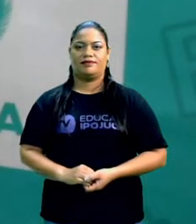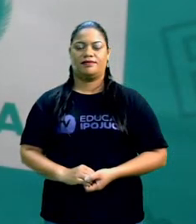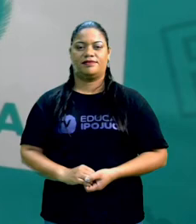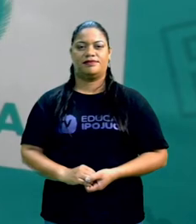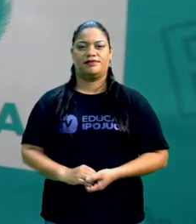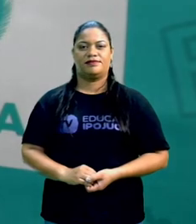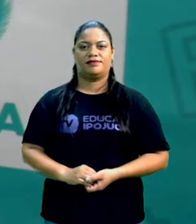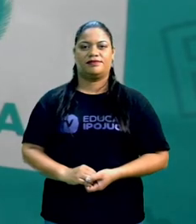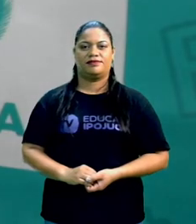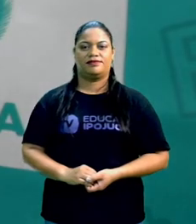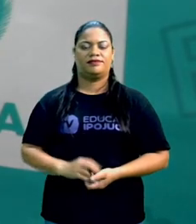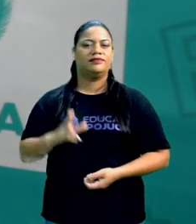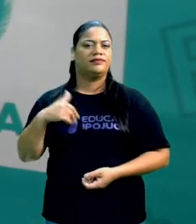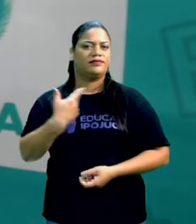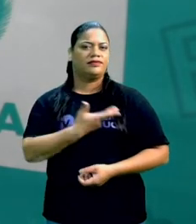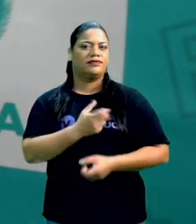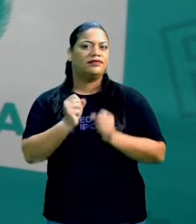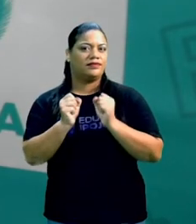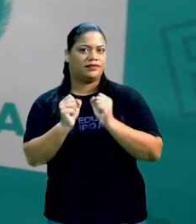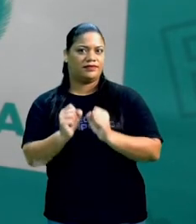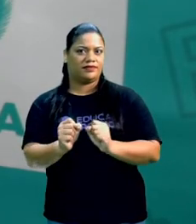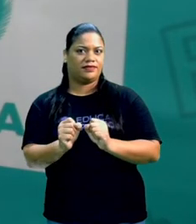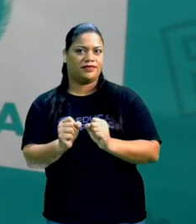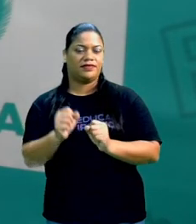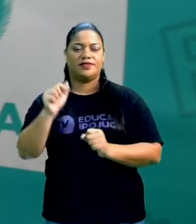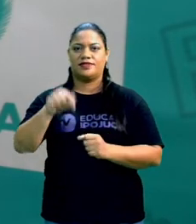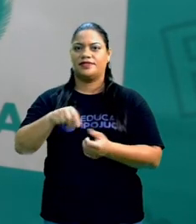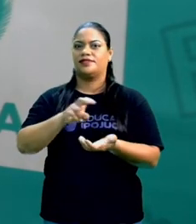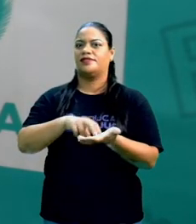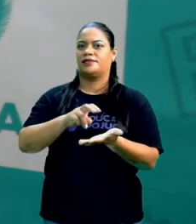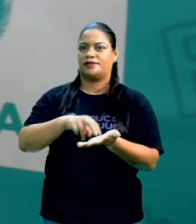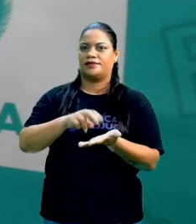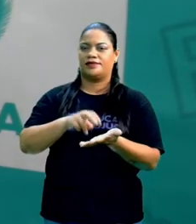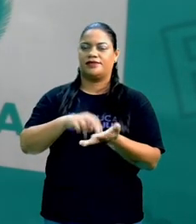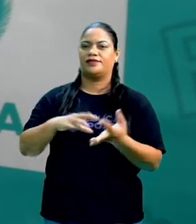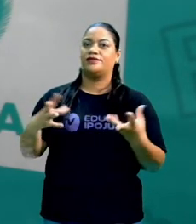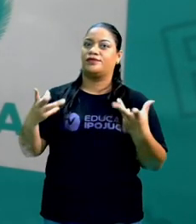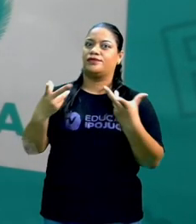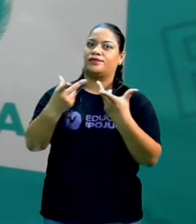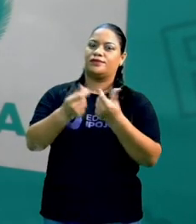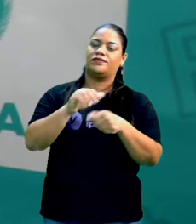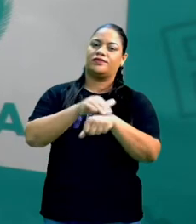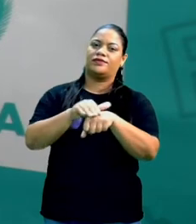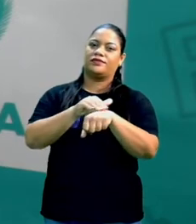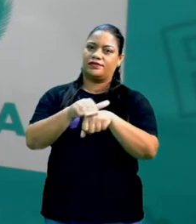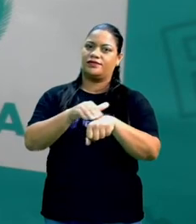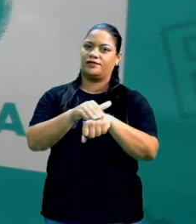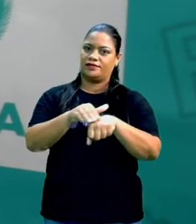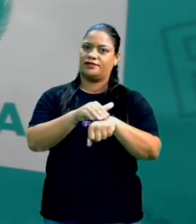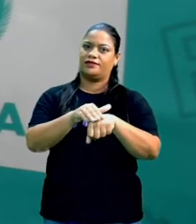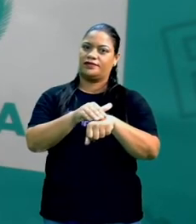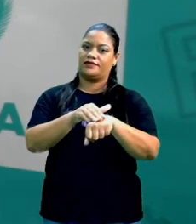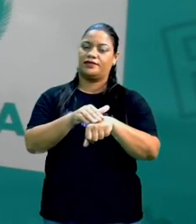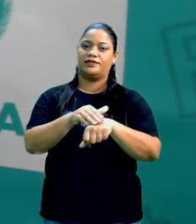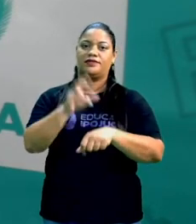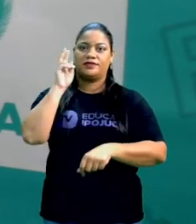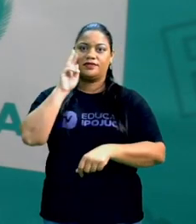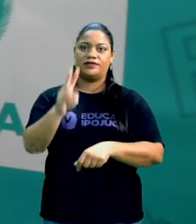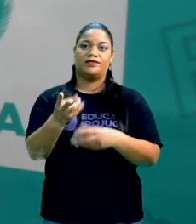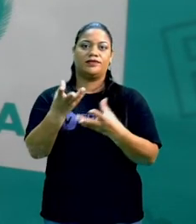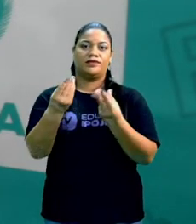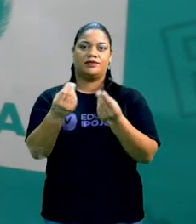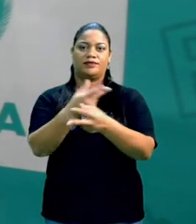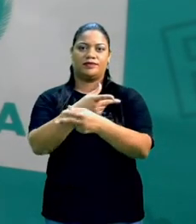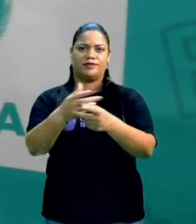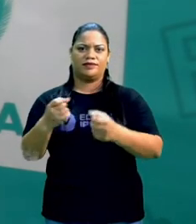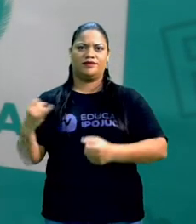E aí, minha gente, a gente poderia ficar aqui amanhã todo, o dia todo, conversando sobre esse vídeo. Viu quantas questões